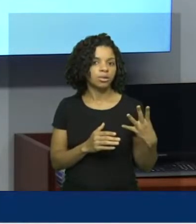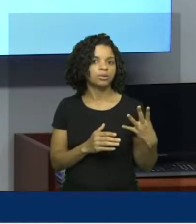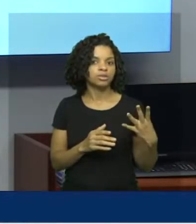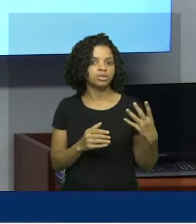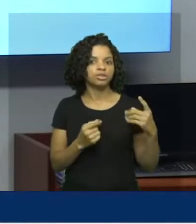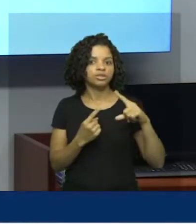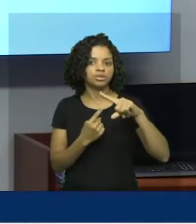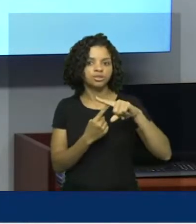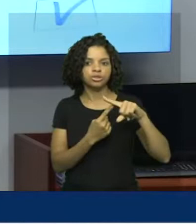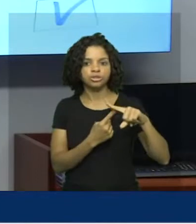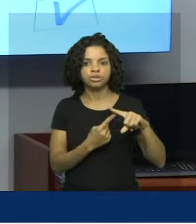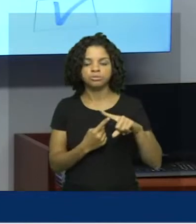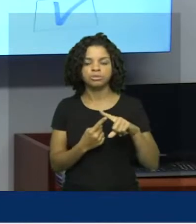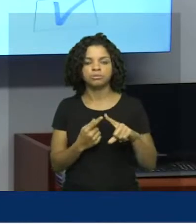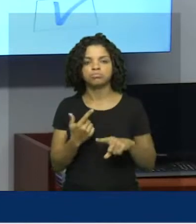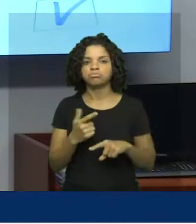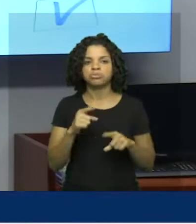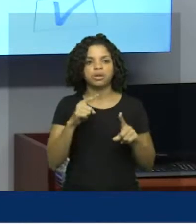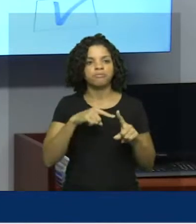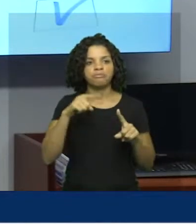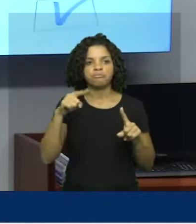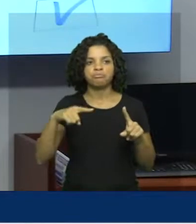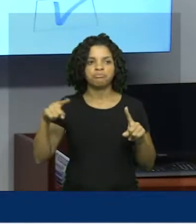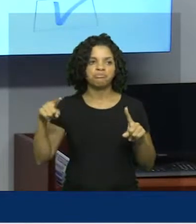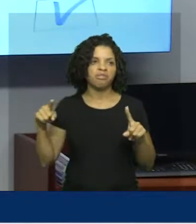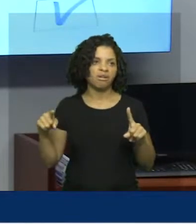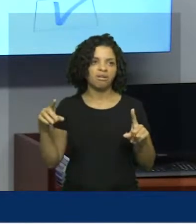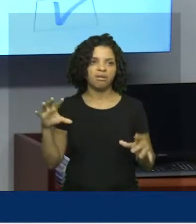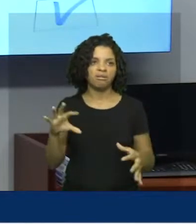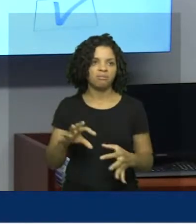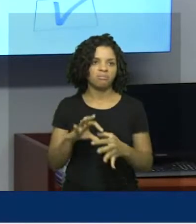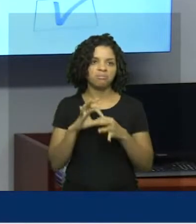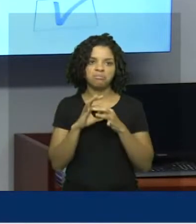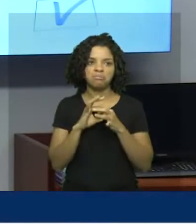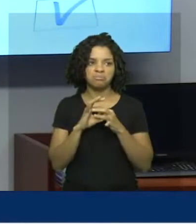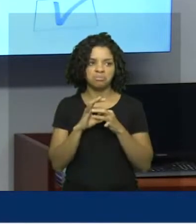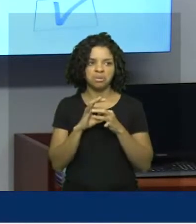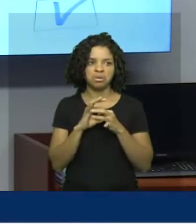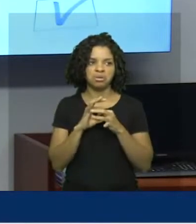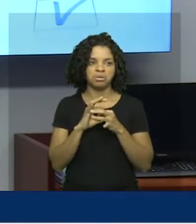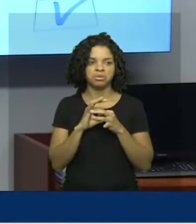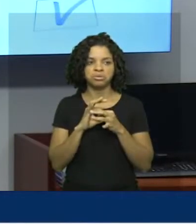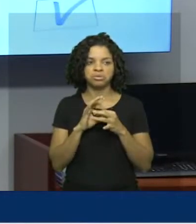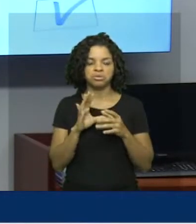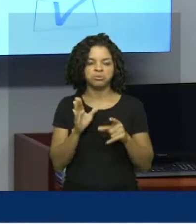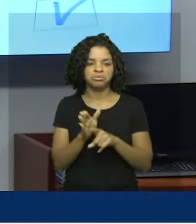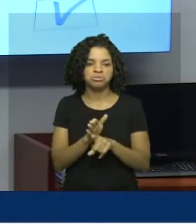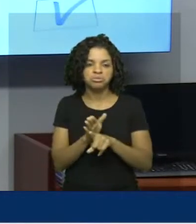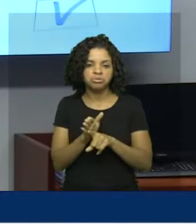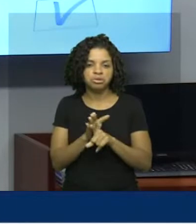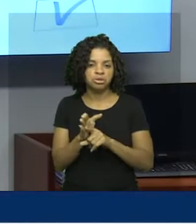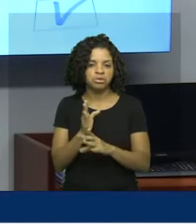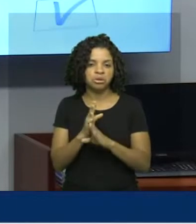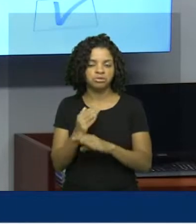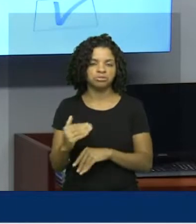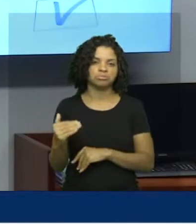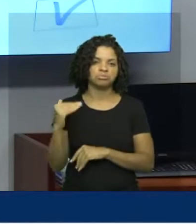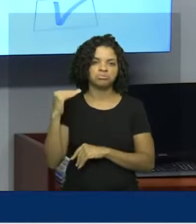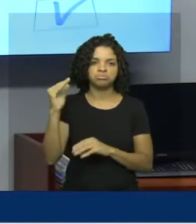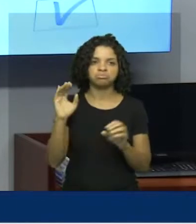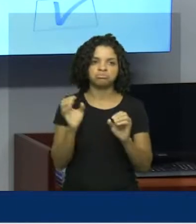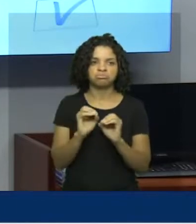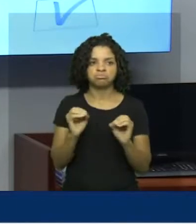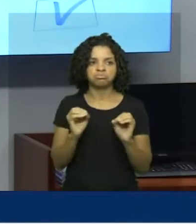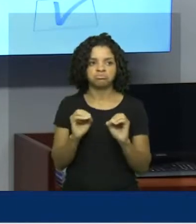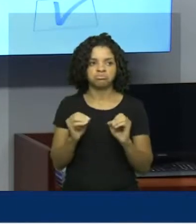tem nenhuma variedade com relação à avaliação diagnóstica do adulto, incluindo